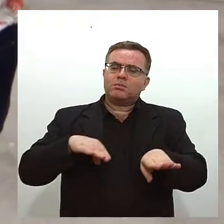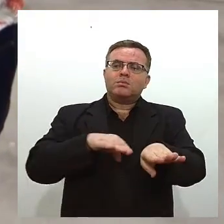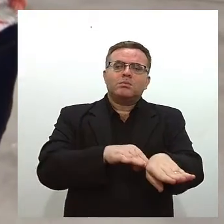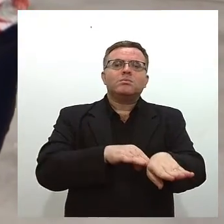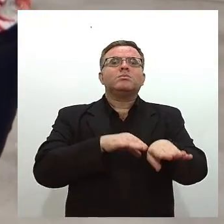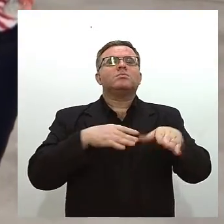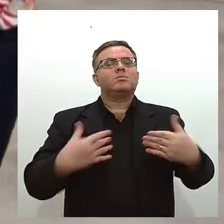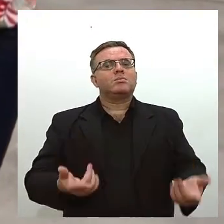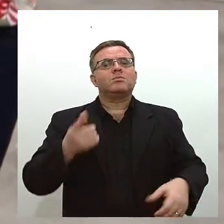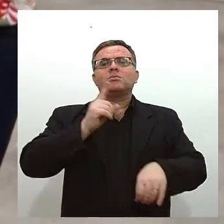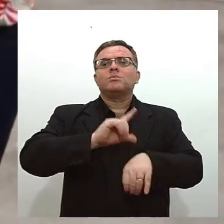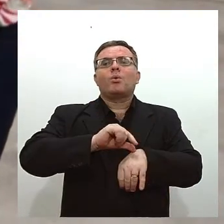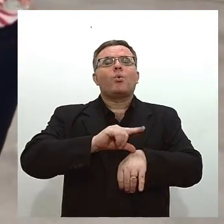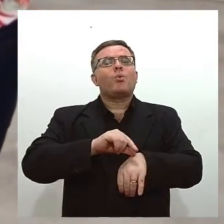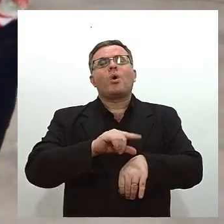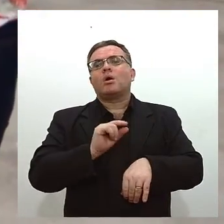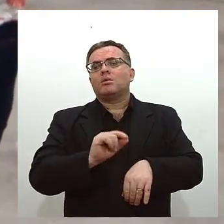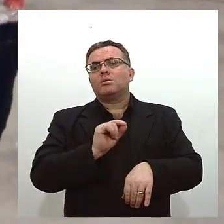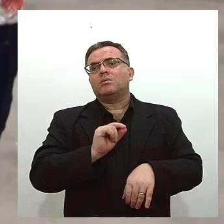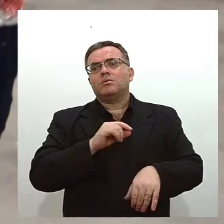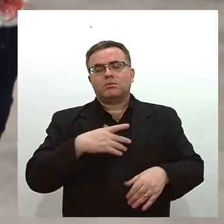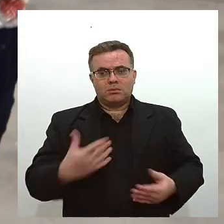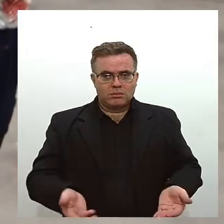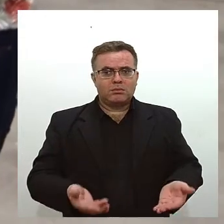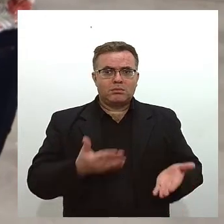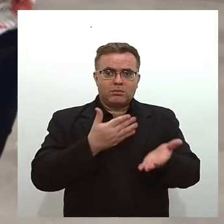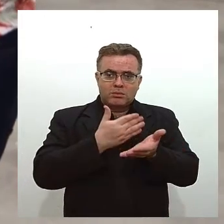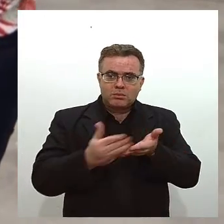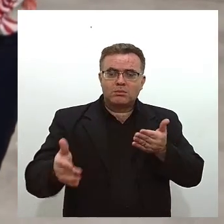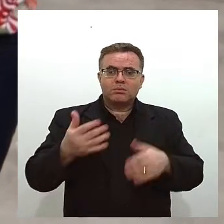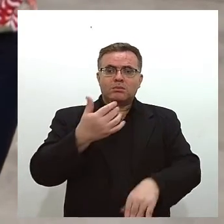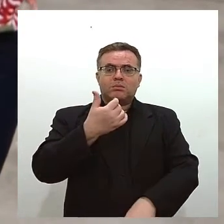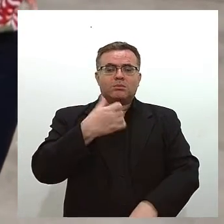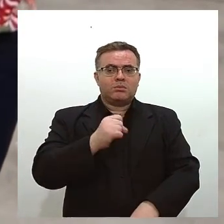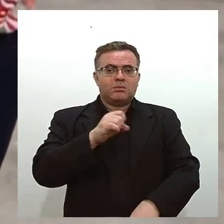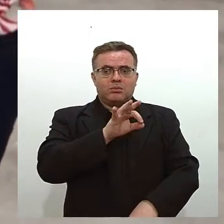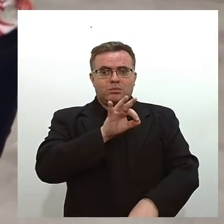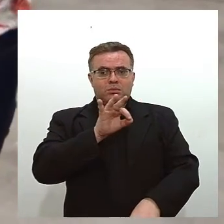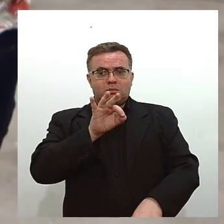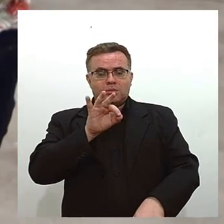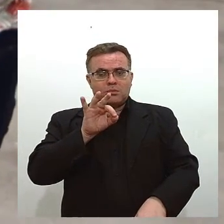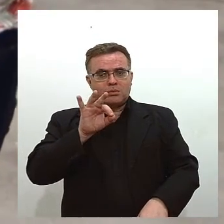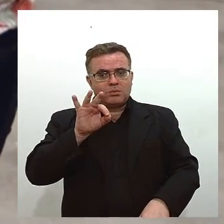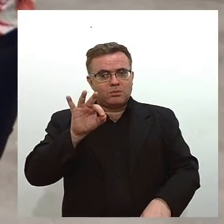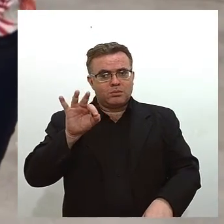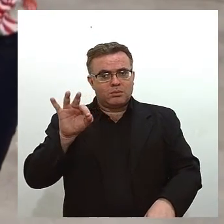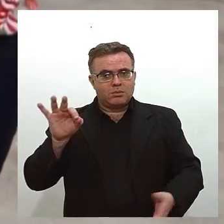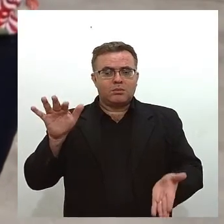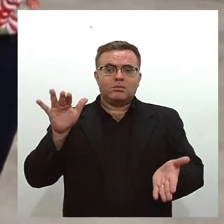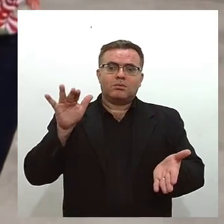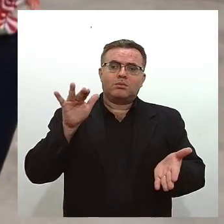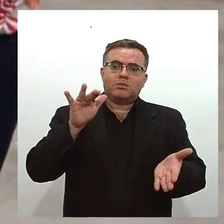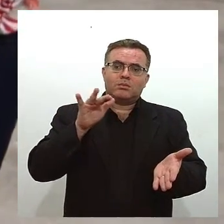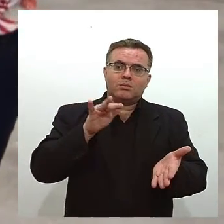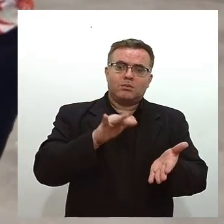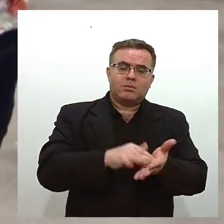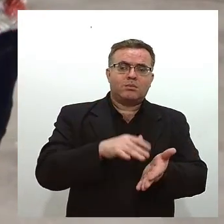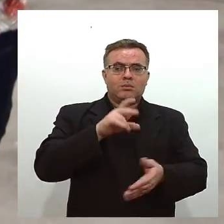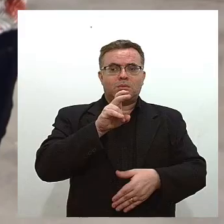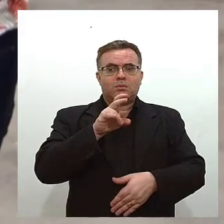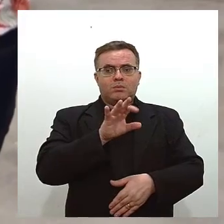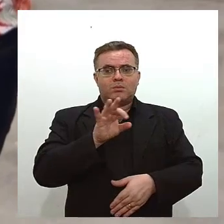é o horário, Simone? O horário é o horário que o parque abre para vacinação. Então, das 8 da manhã às 17